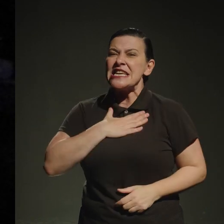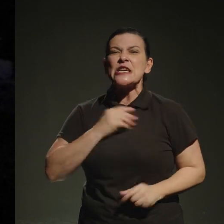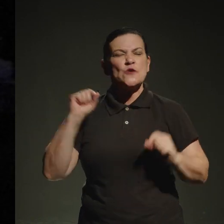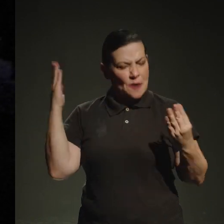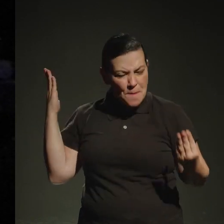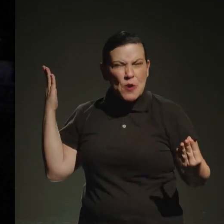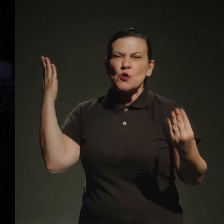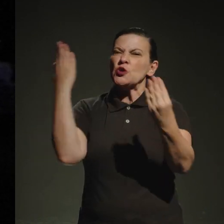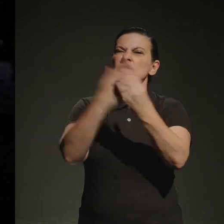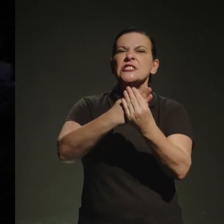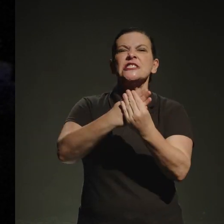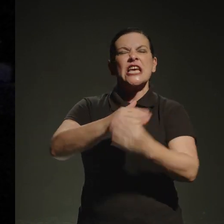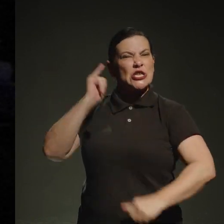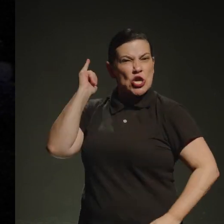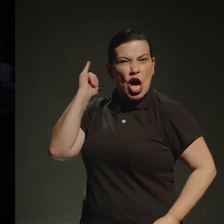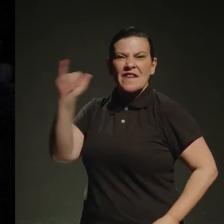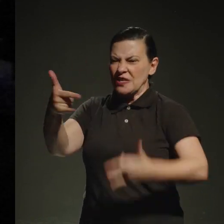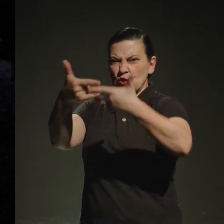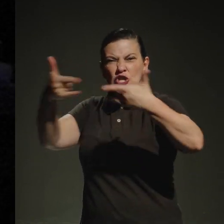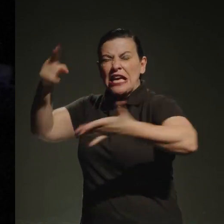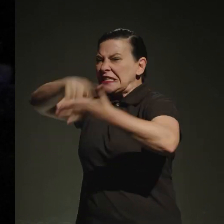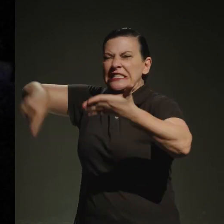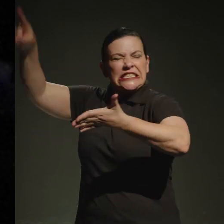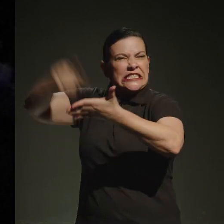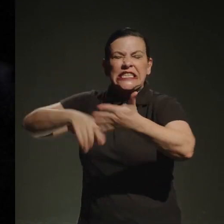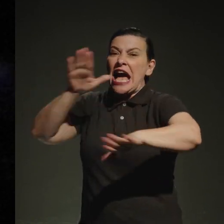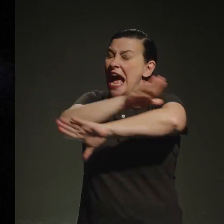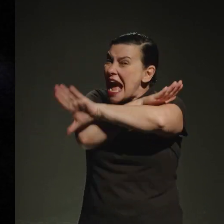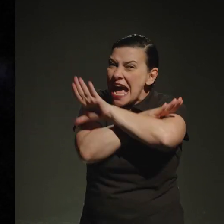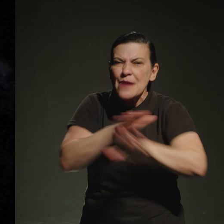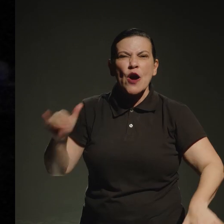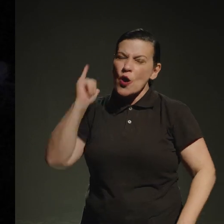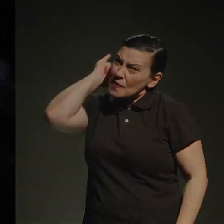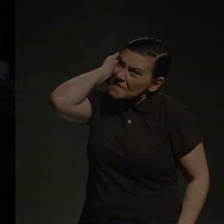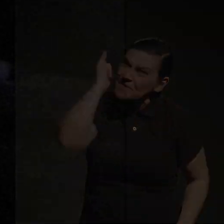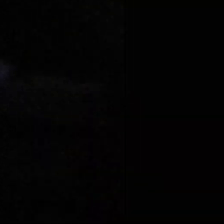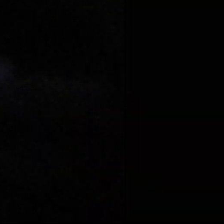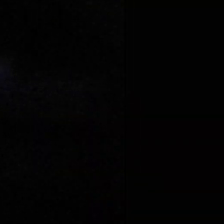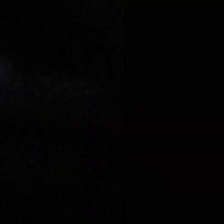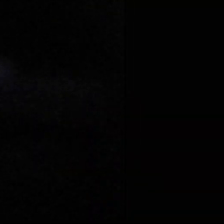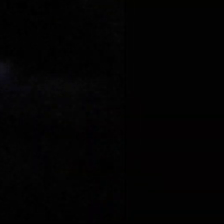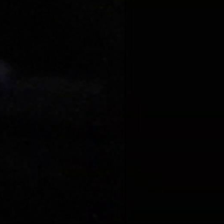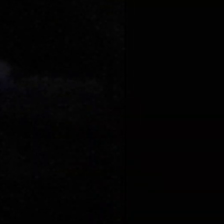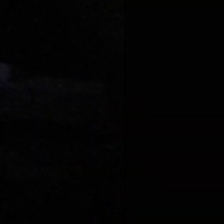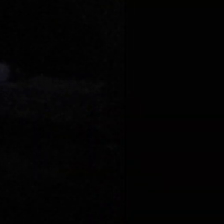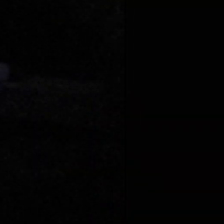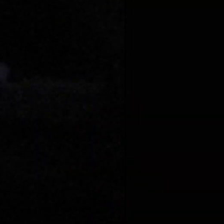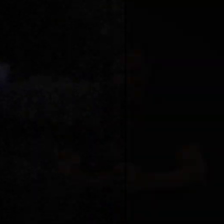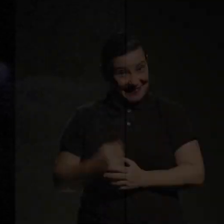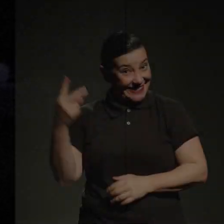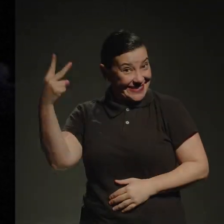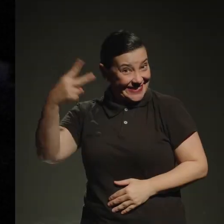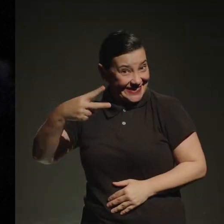gás, hein? Gás da celulite. Quê? Kiwi. Eu odeio fruta cabeluda.